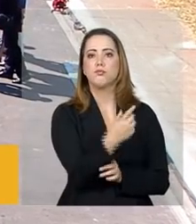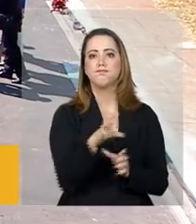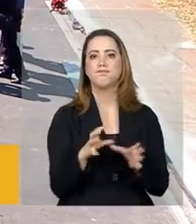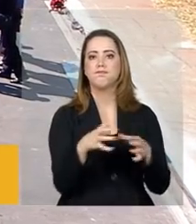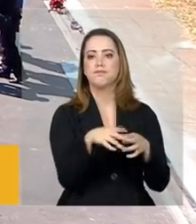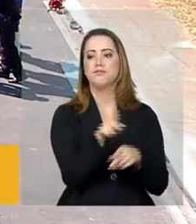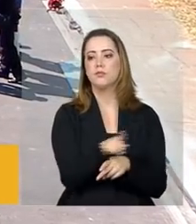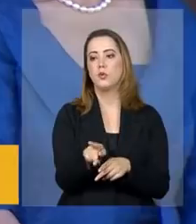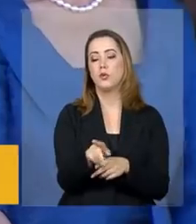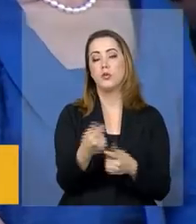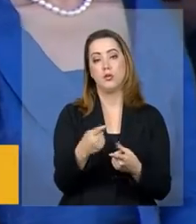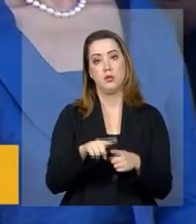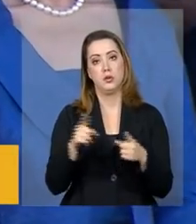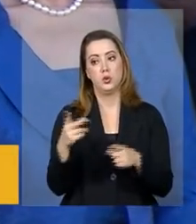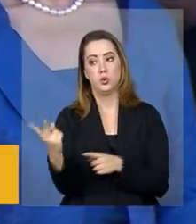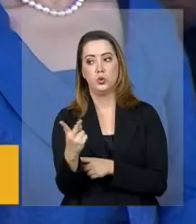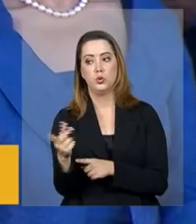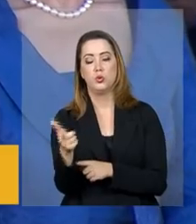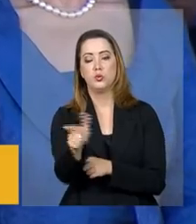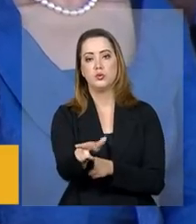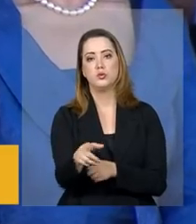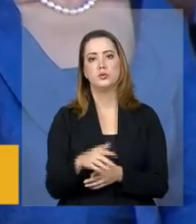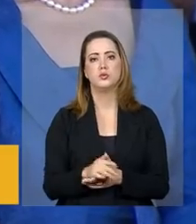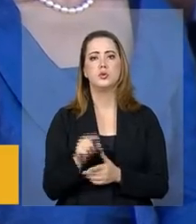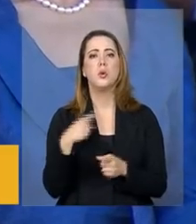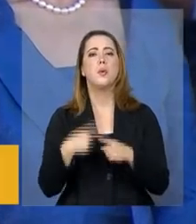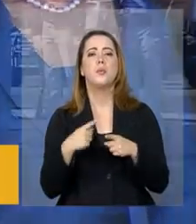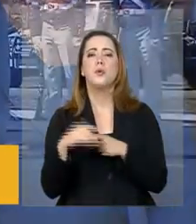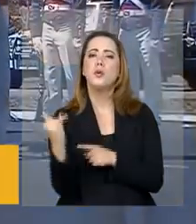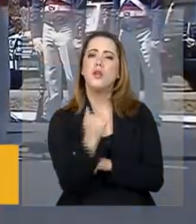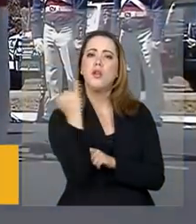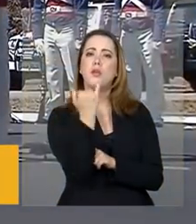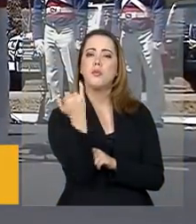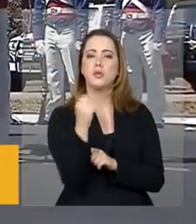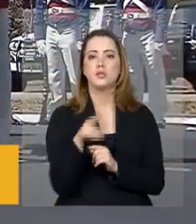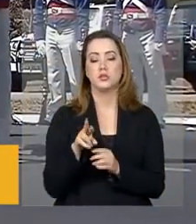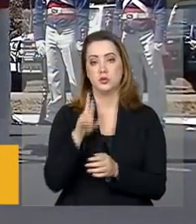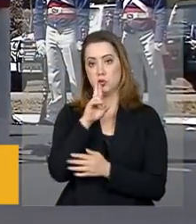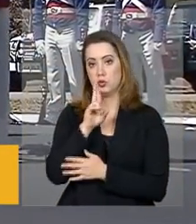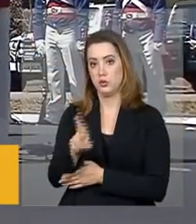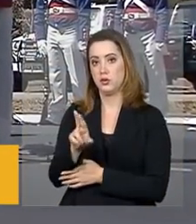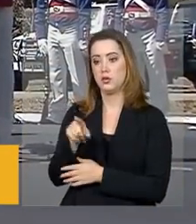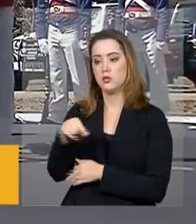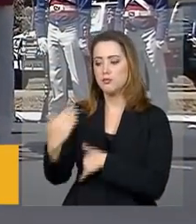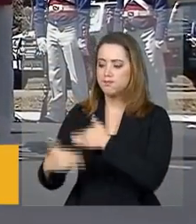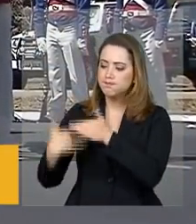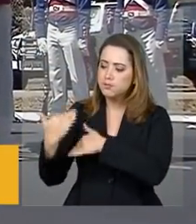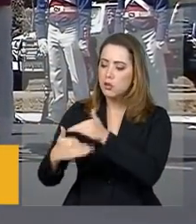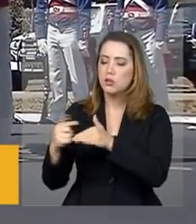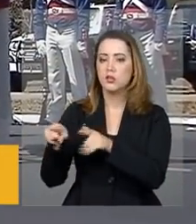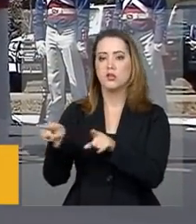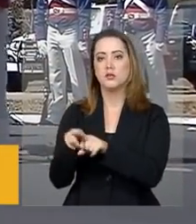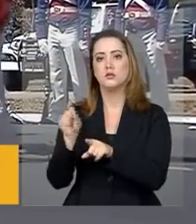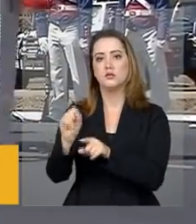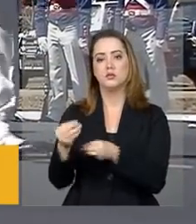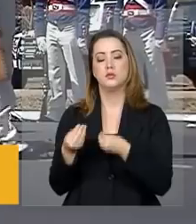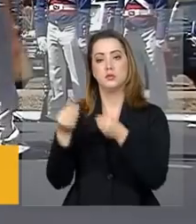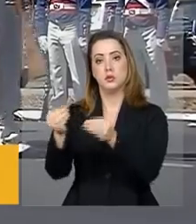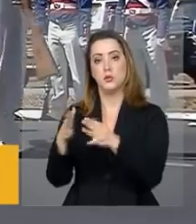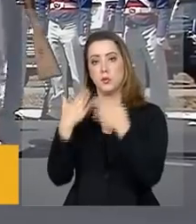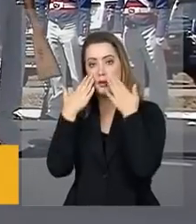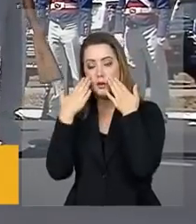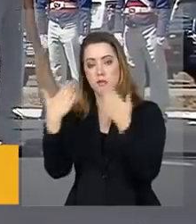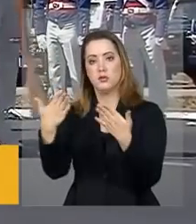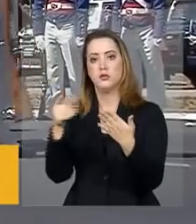aí. Qual a importância dessas evoluções, Coronel? As evoluções, além de fazerem parte do cerimonial, da